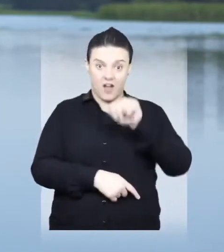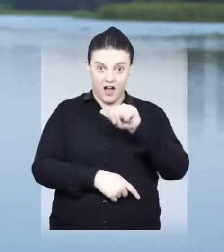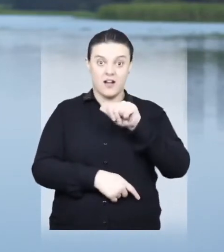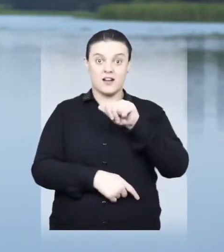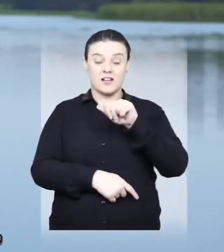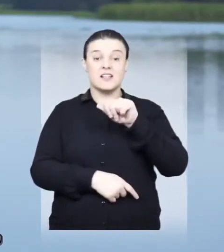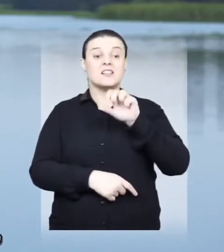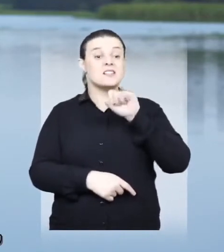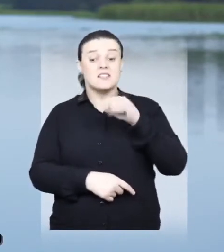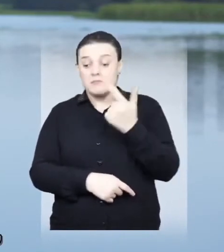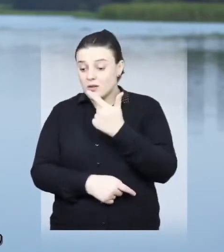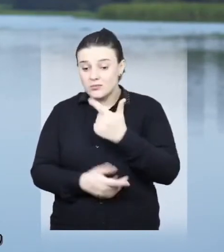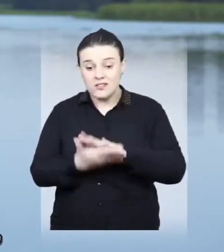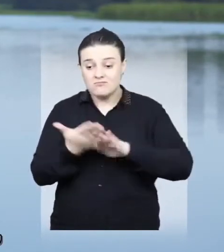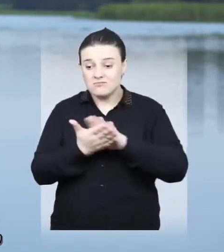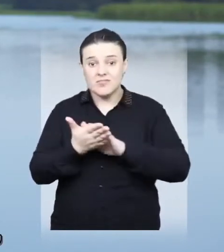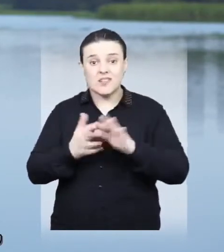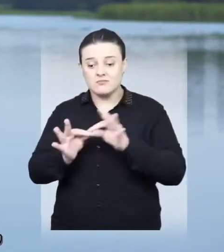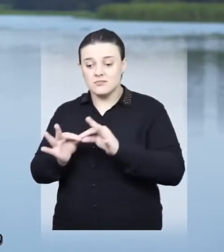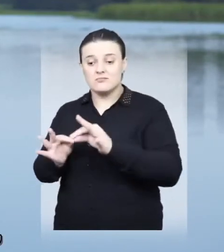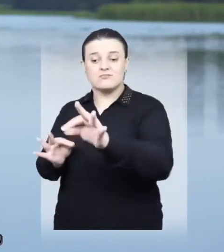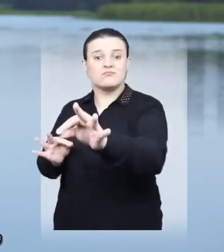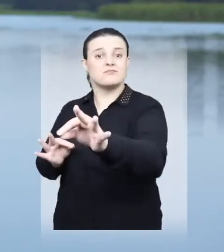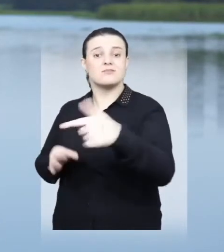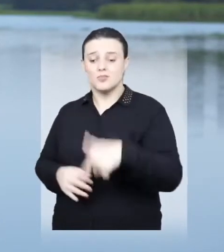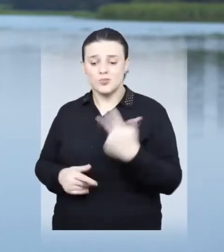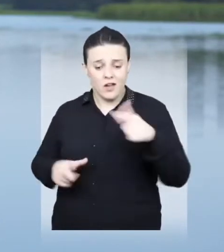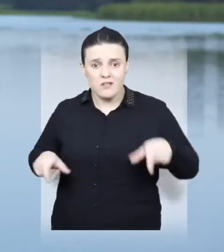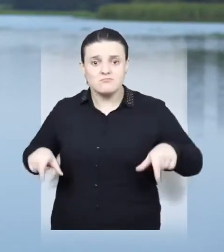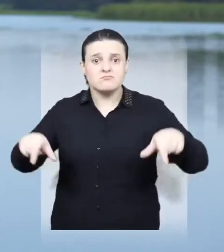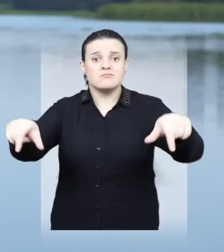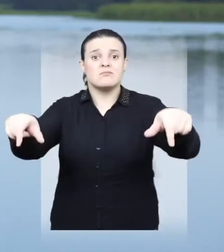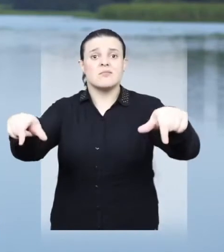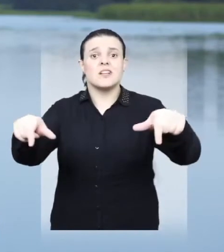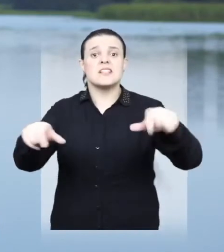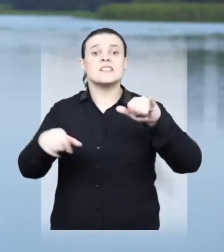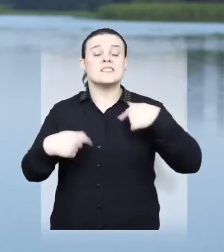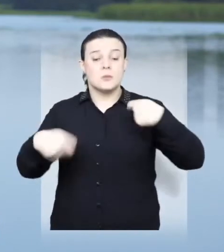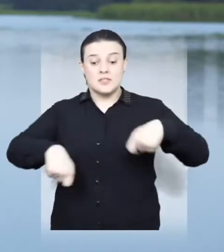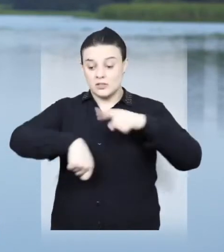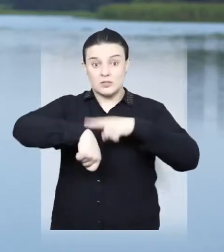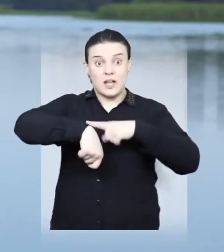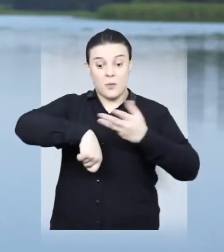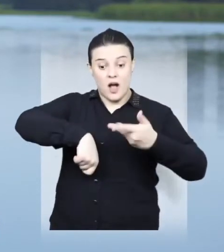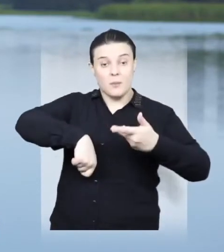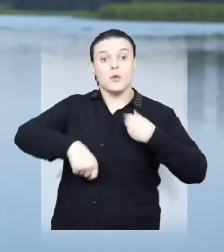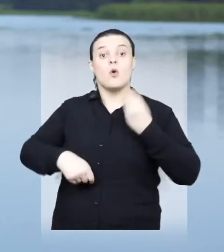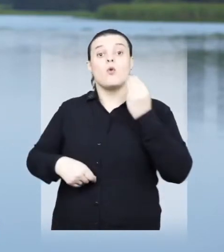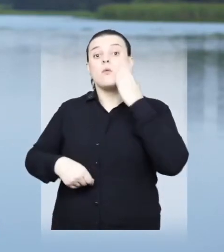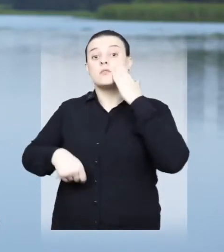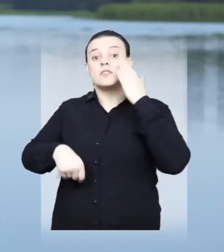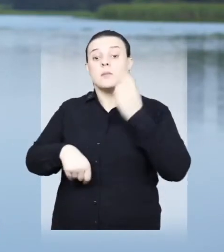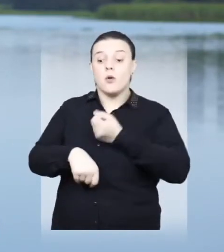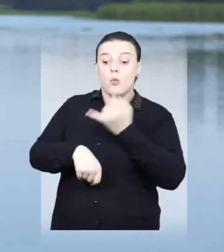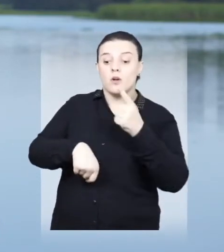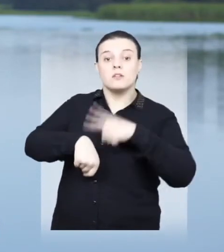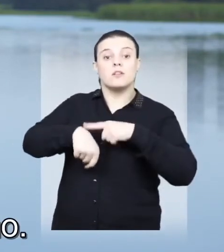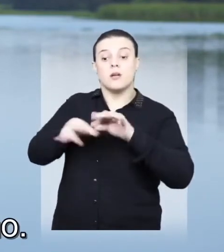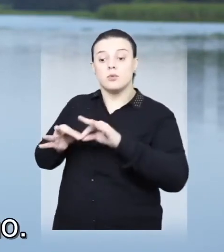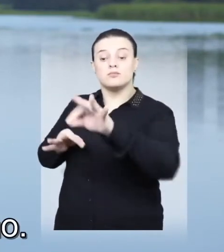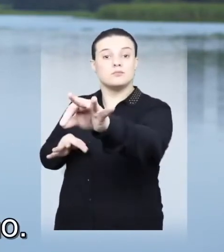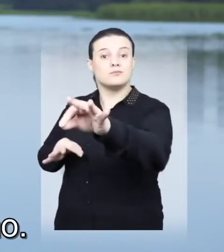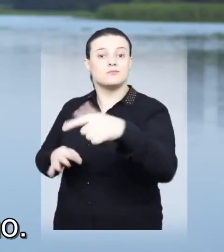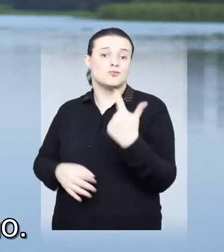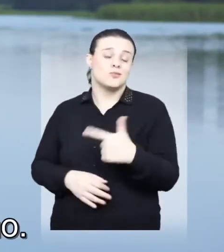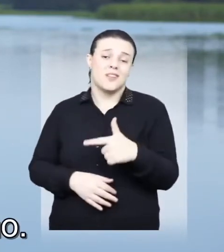vaga sem um referencial de distância. Se eu preciso bater tempo, como é que eu bato tempo sem referencial?